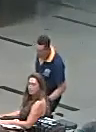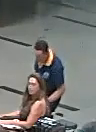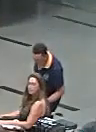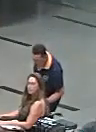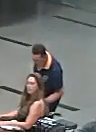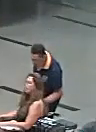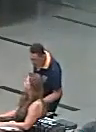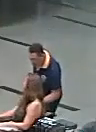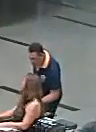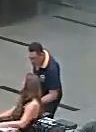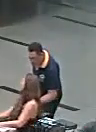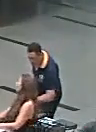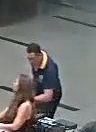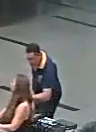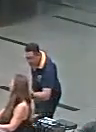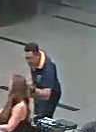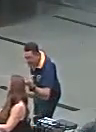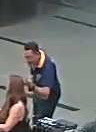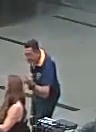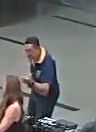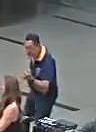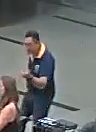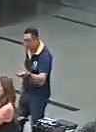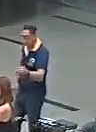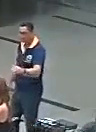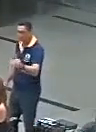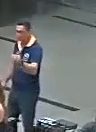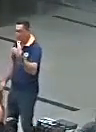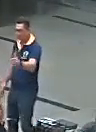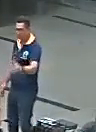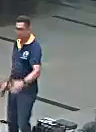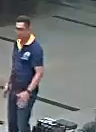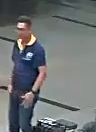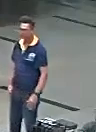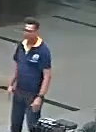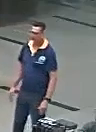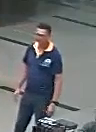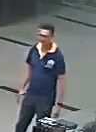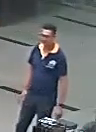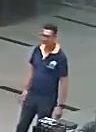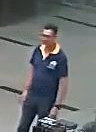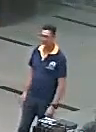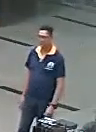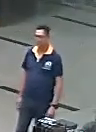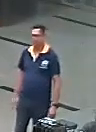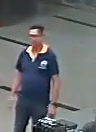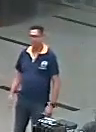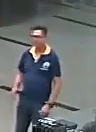ela serve para esses desabafos mesmo para vocês trazerem